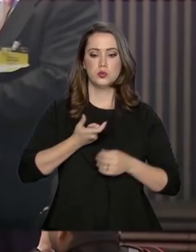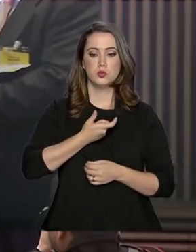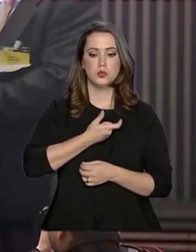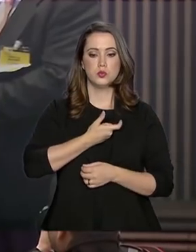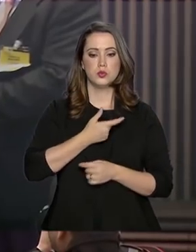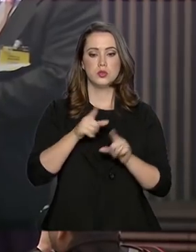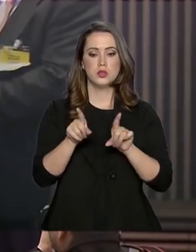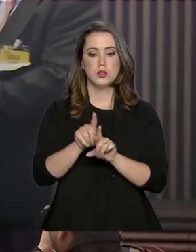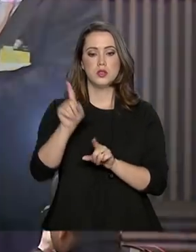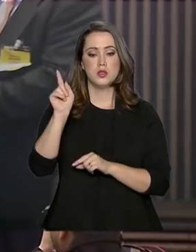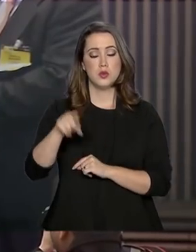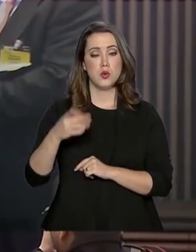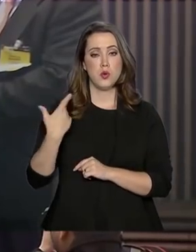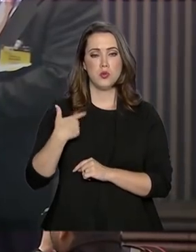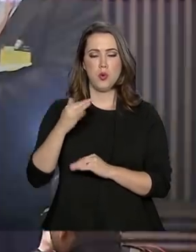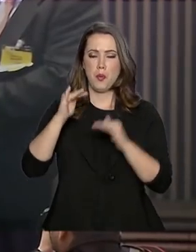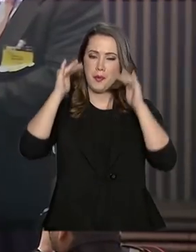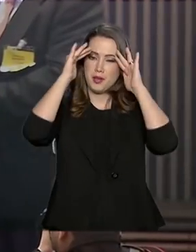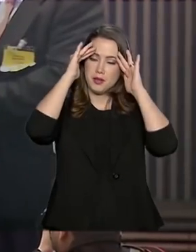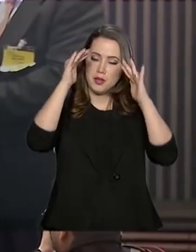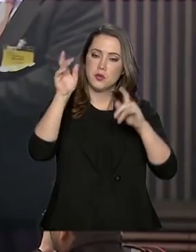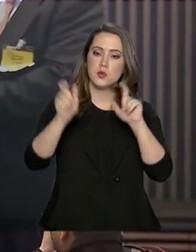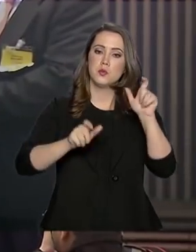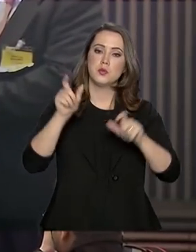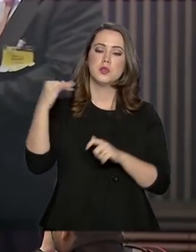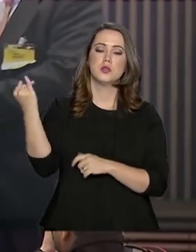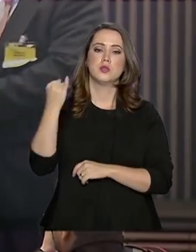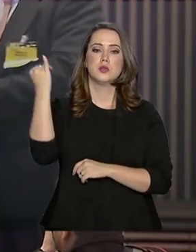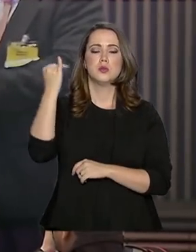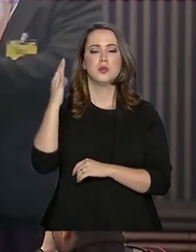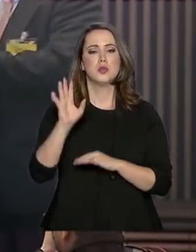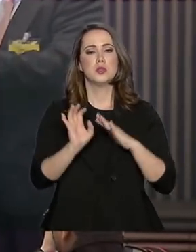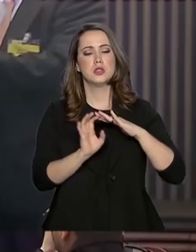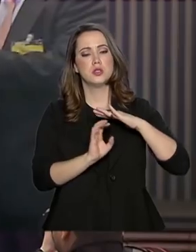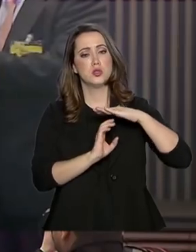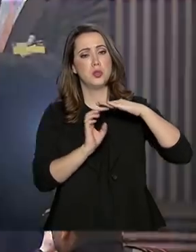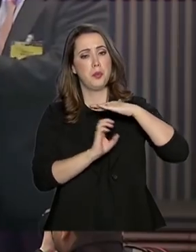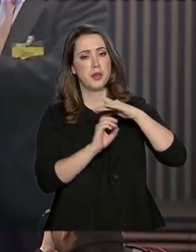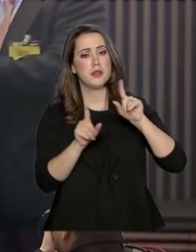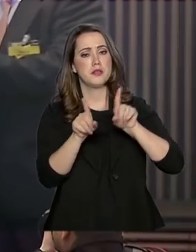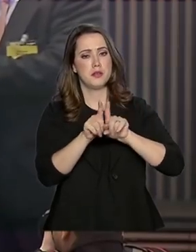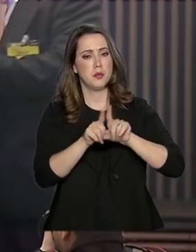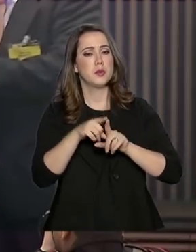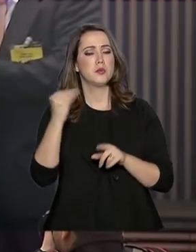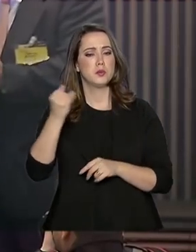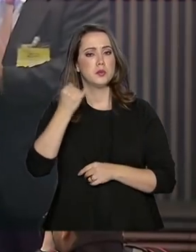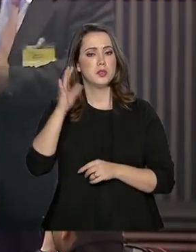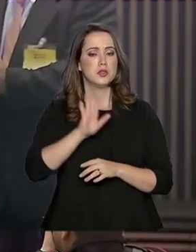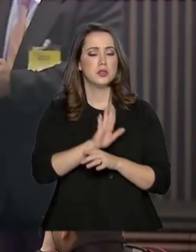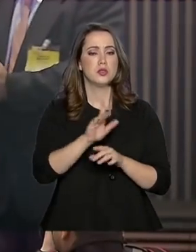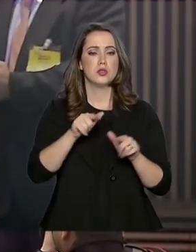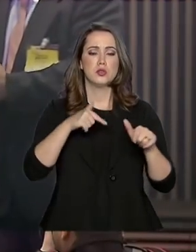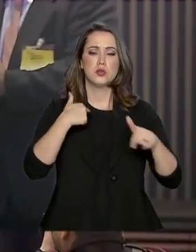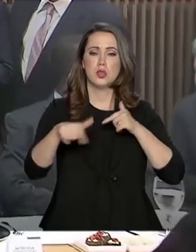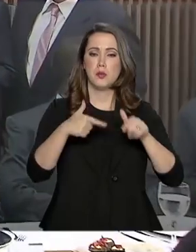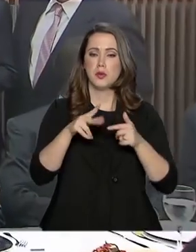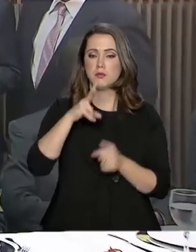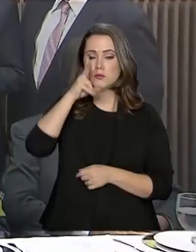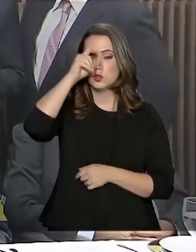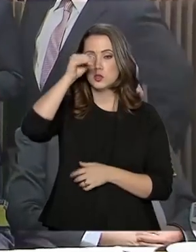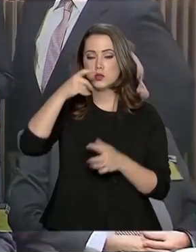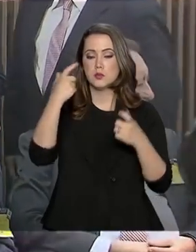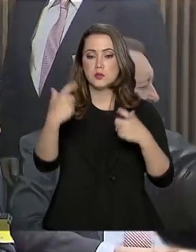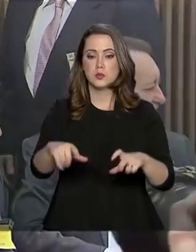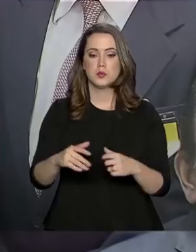Grandes Amazônidas, uma homenagem a pessoas, empresas e instituições que trabalham para o fortalecimento regional.